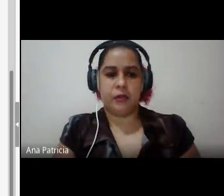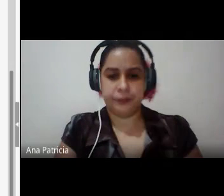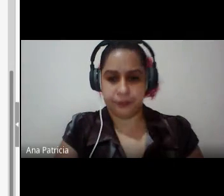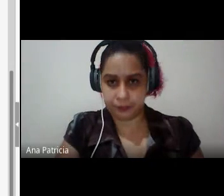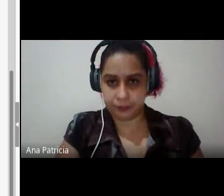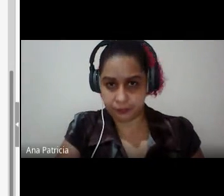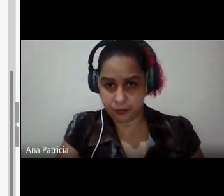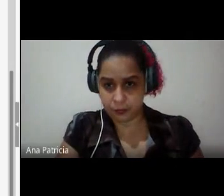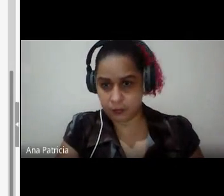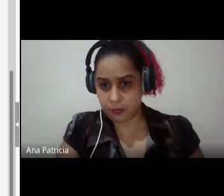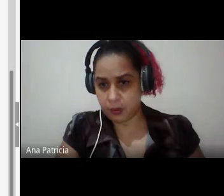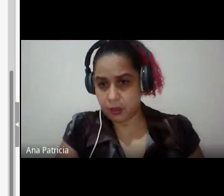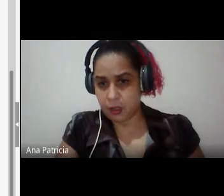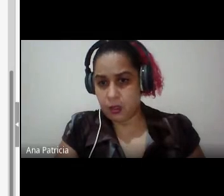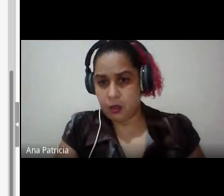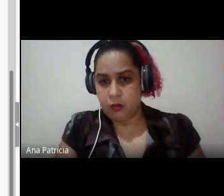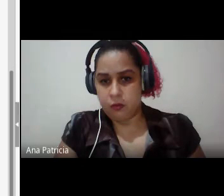Certo?